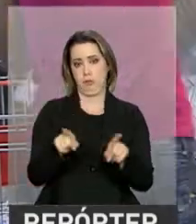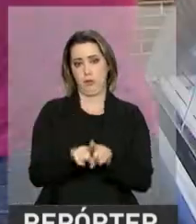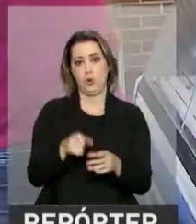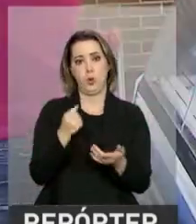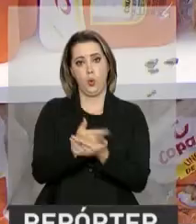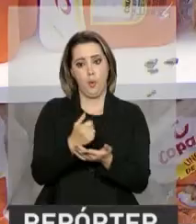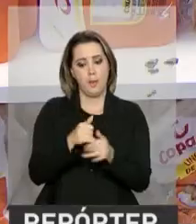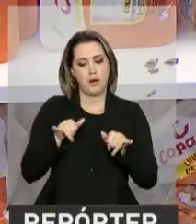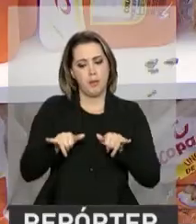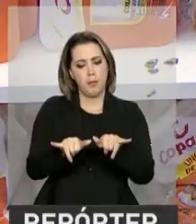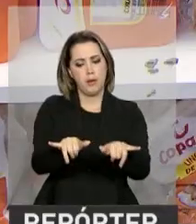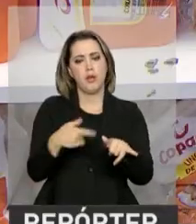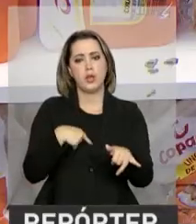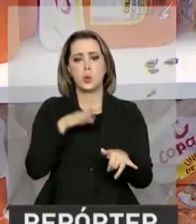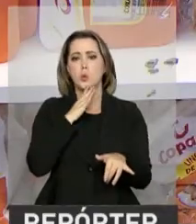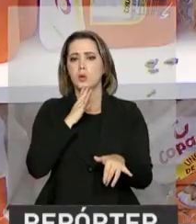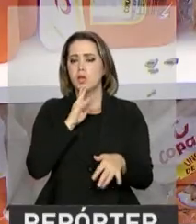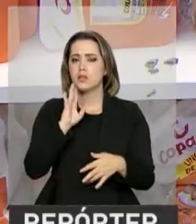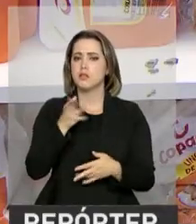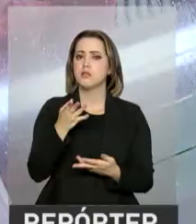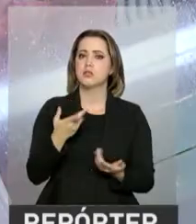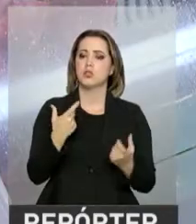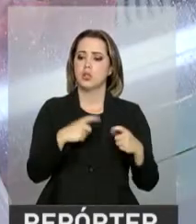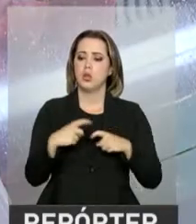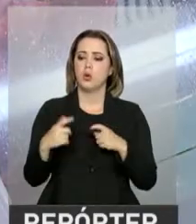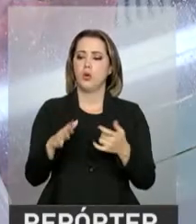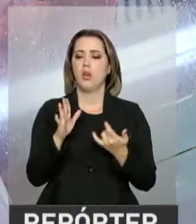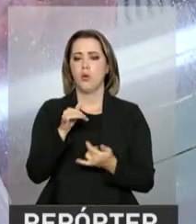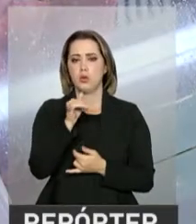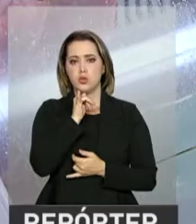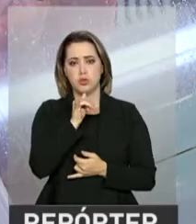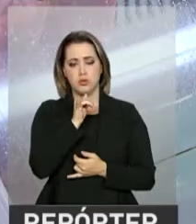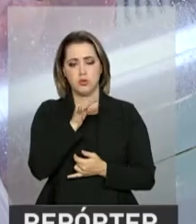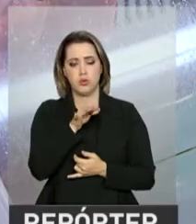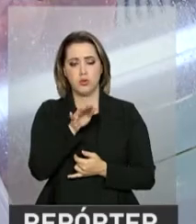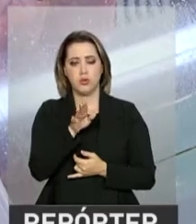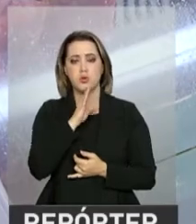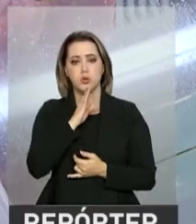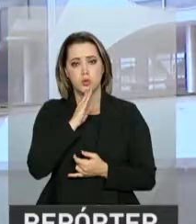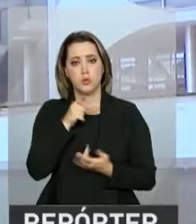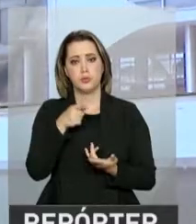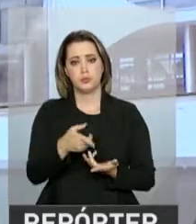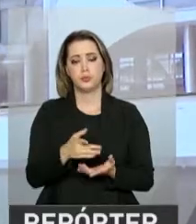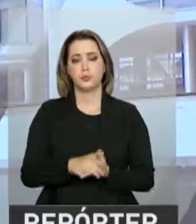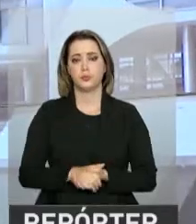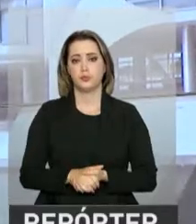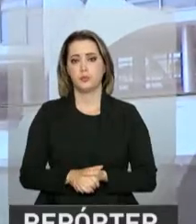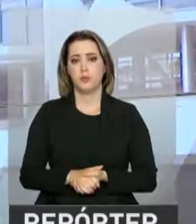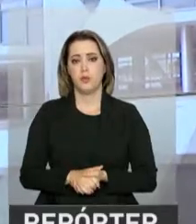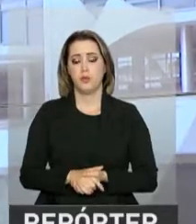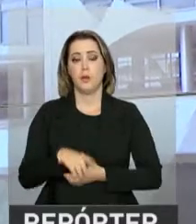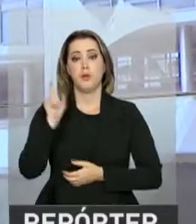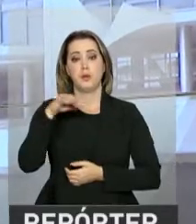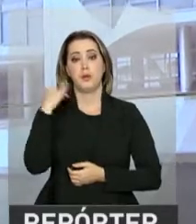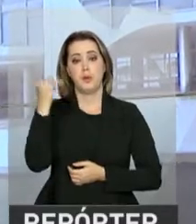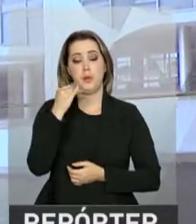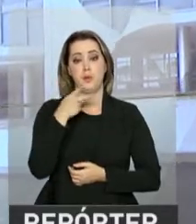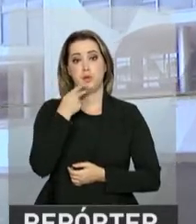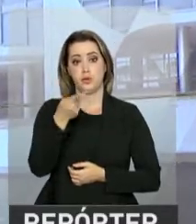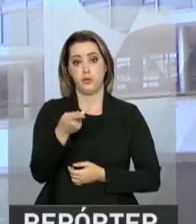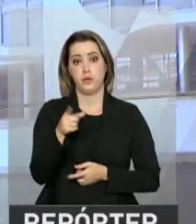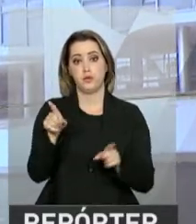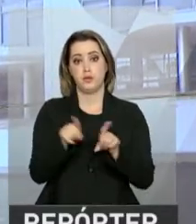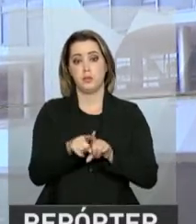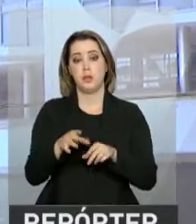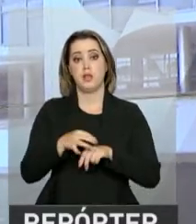locais idôneos, onde a gente de alguma forma pode ter a ideia da procedência dessa carne. E é importante ressaltar